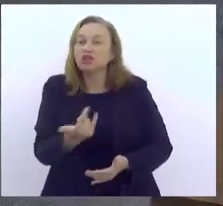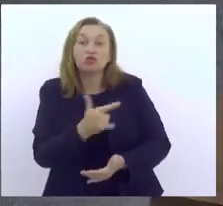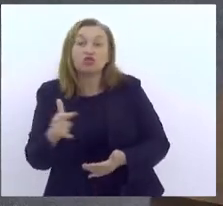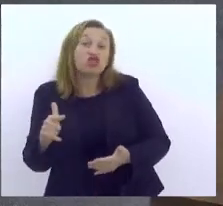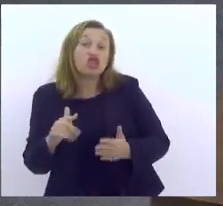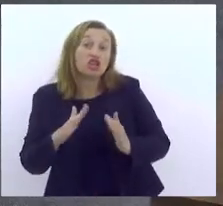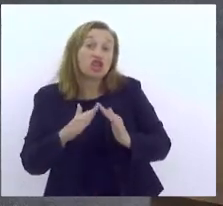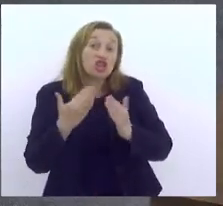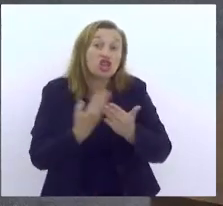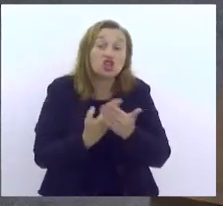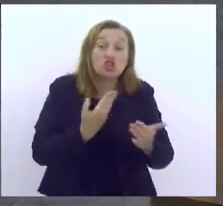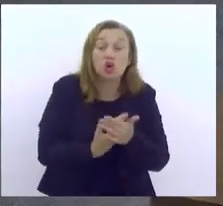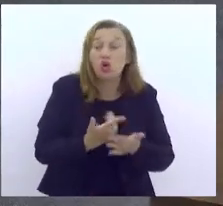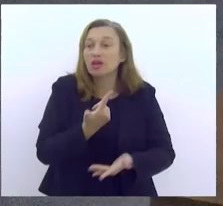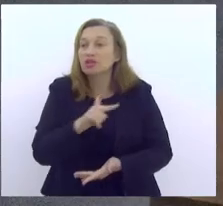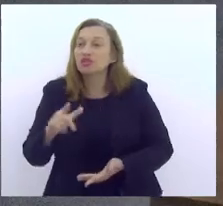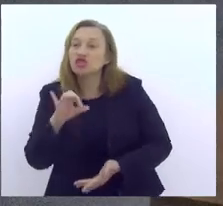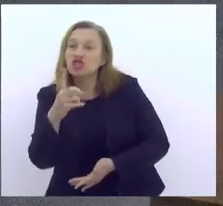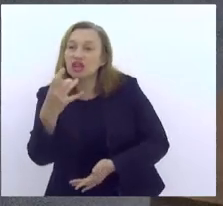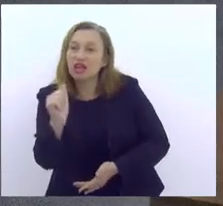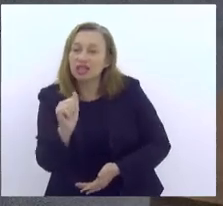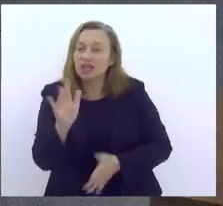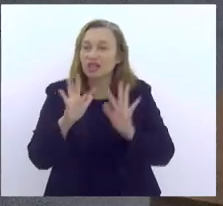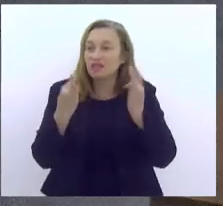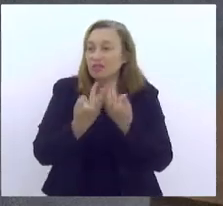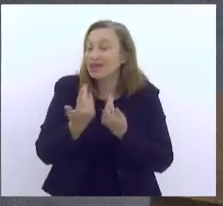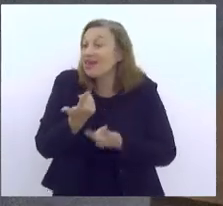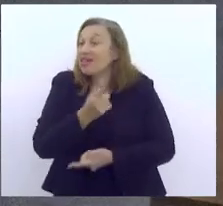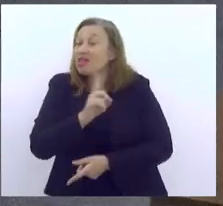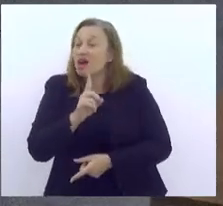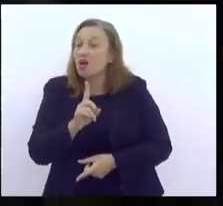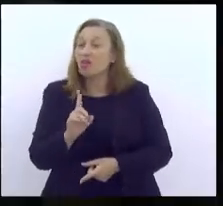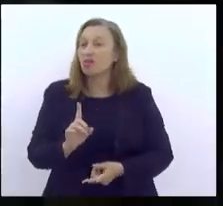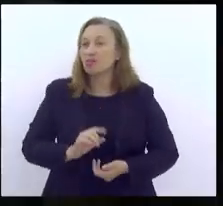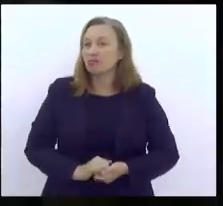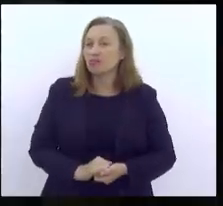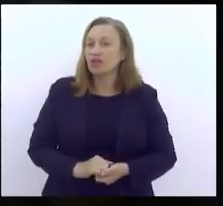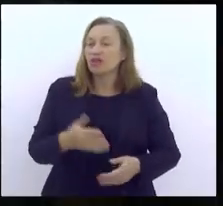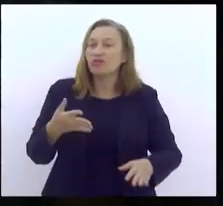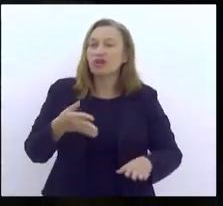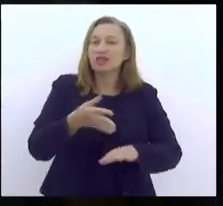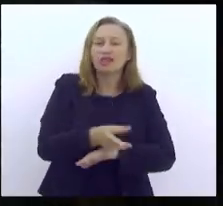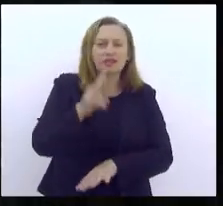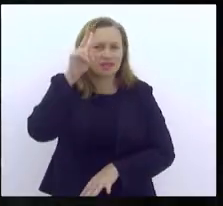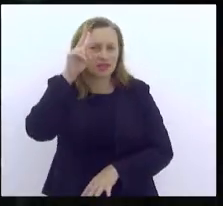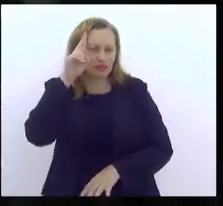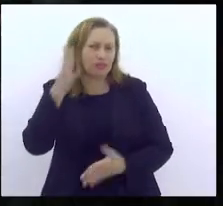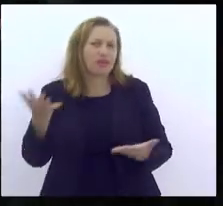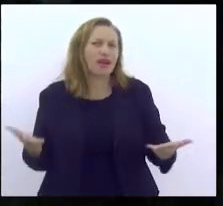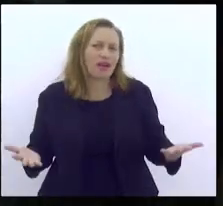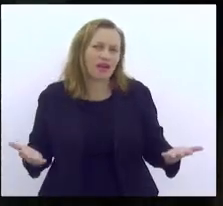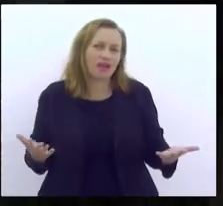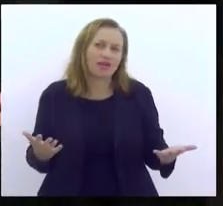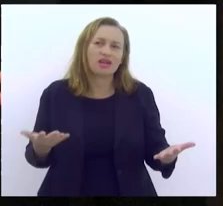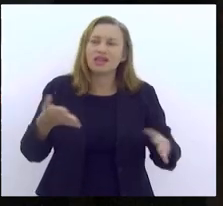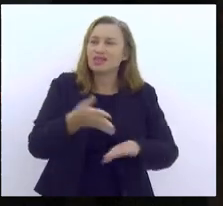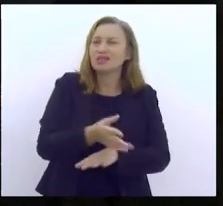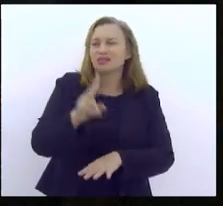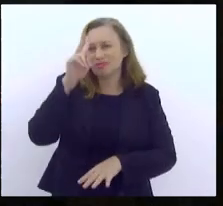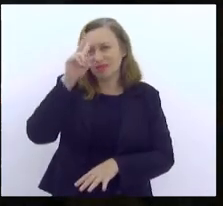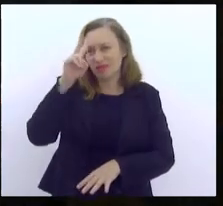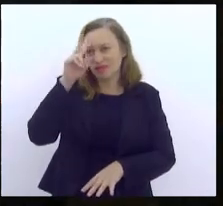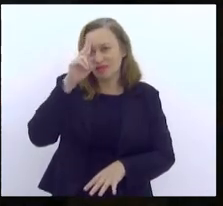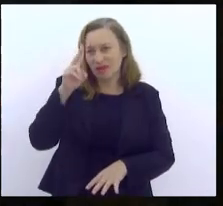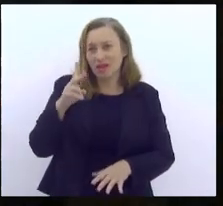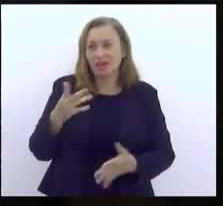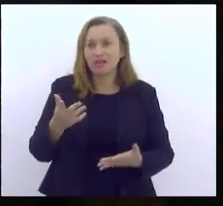não tinha clínica da família, não. Esperaram passar o domingo, foram entrar na segunda-feira. Ora, quando chegou na segunda-feira, já estava